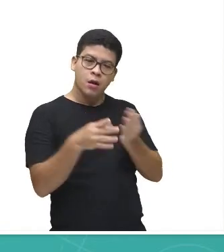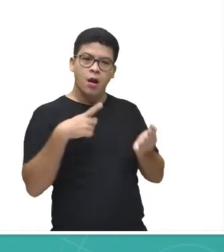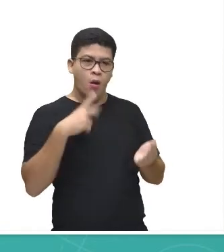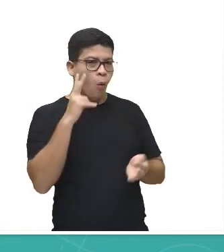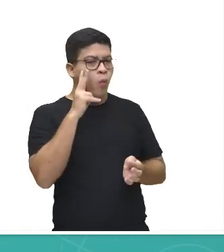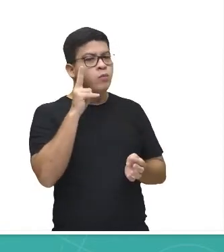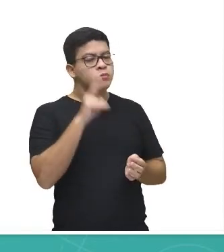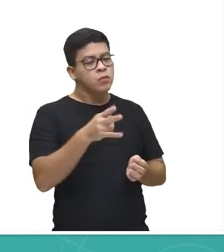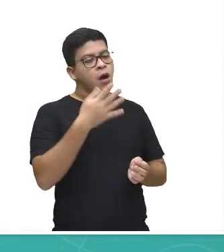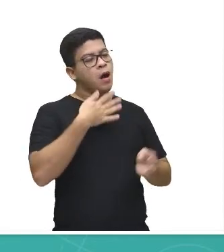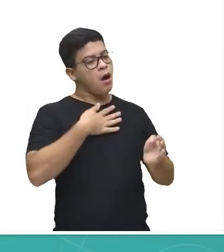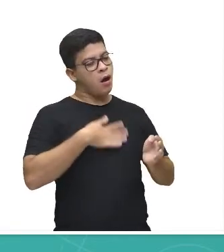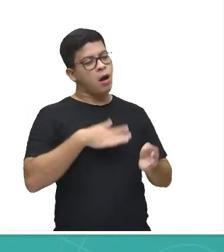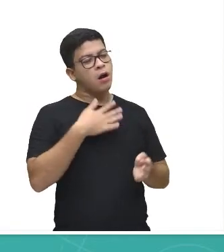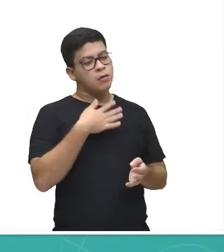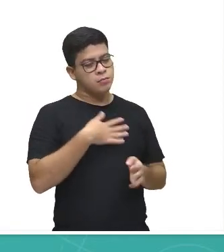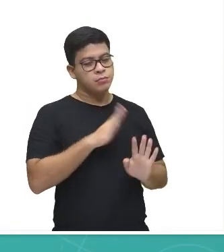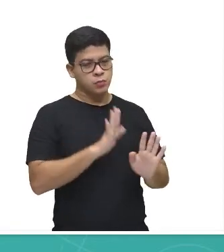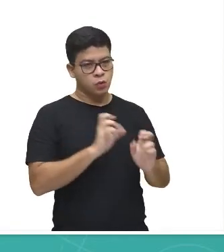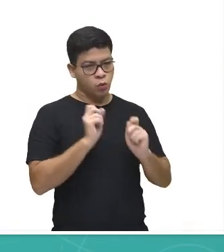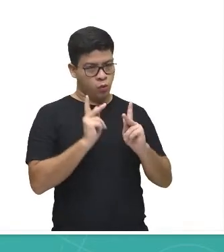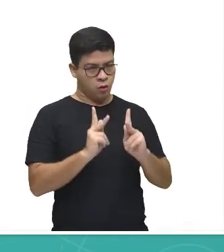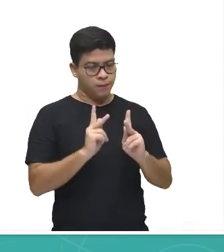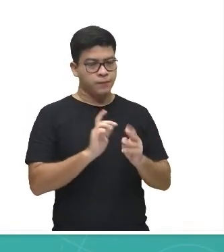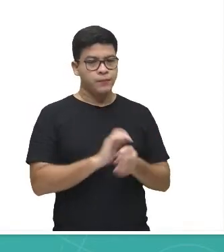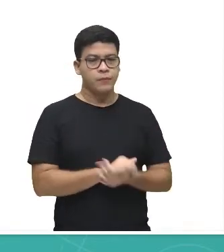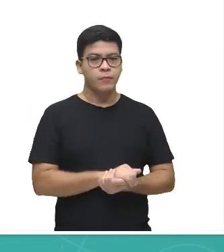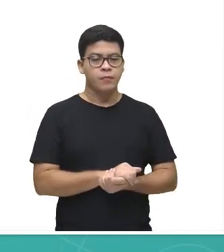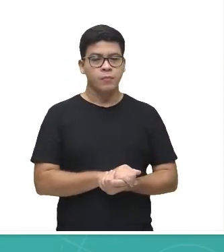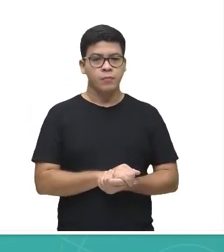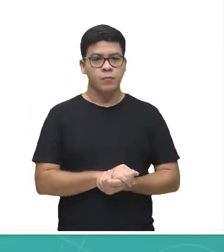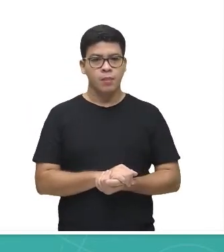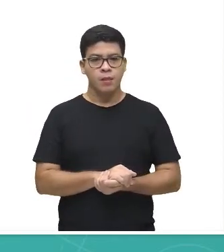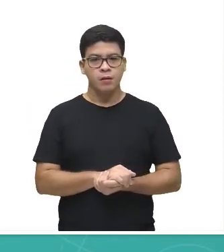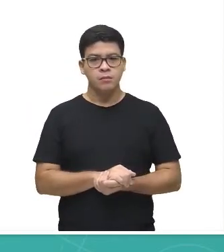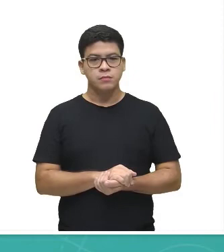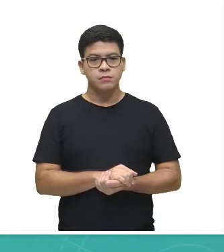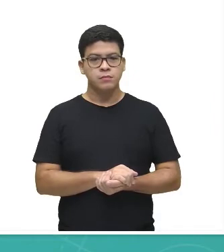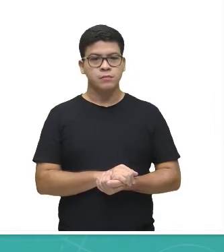acompanha com calma a resolução, tá bom? Vamos lá ver a questão de número 1.